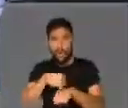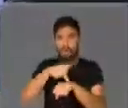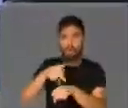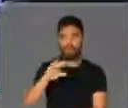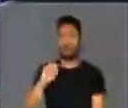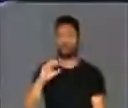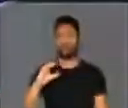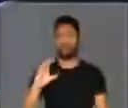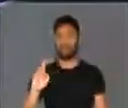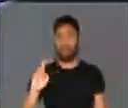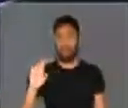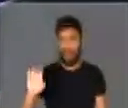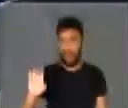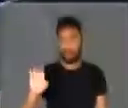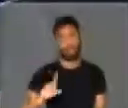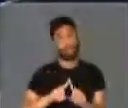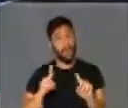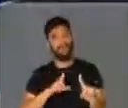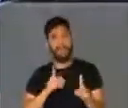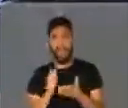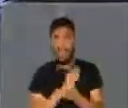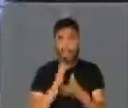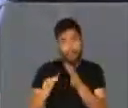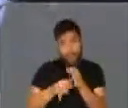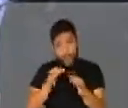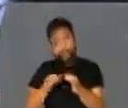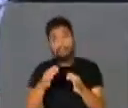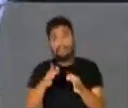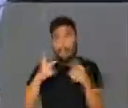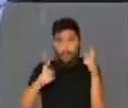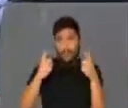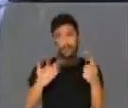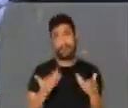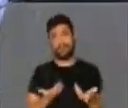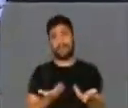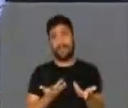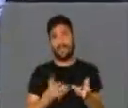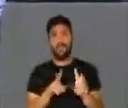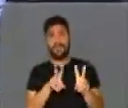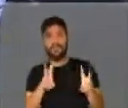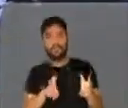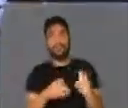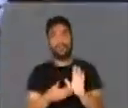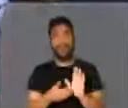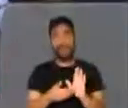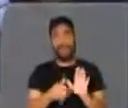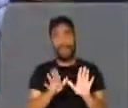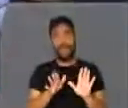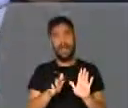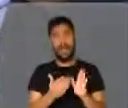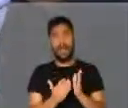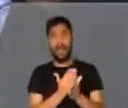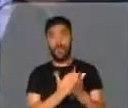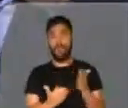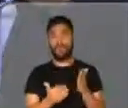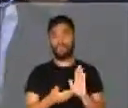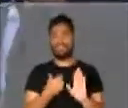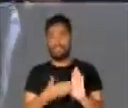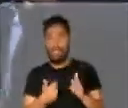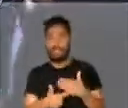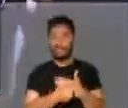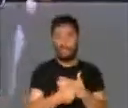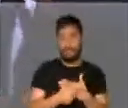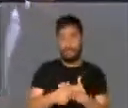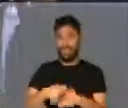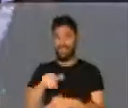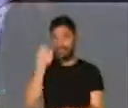OCDE, mas temos restrições e preocupações enormes com relação à retirada de atribuições dos